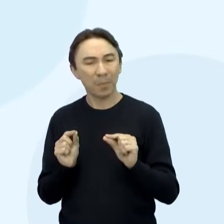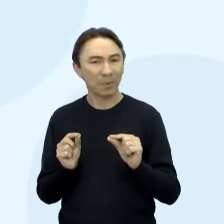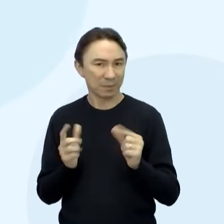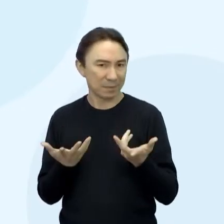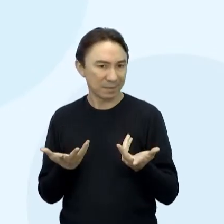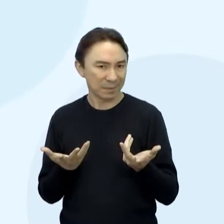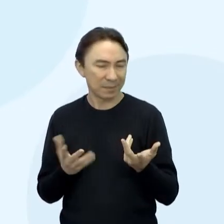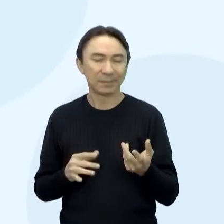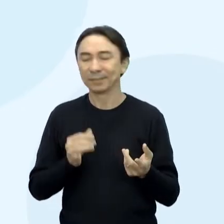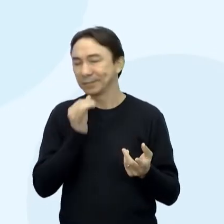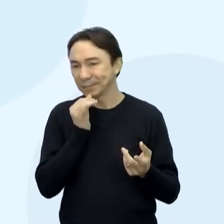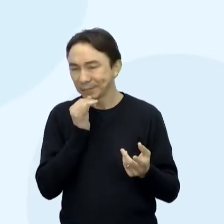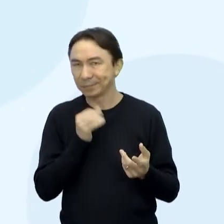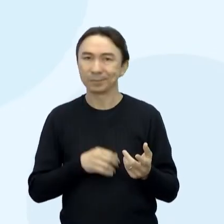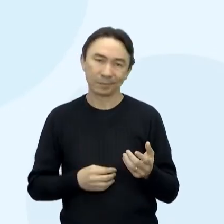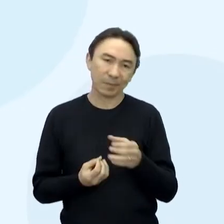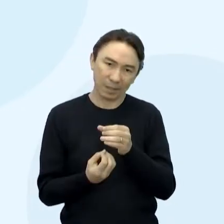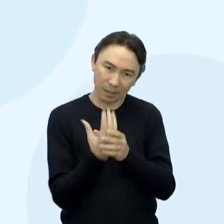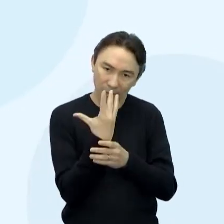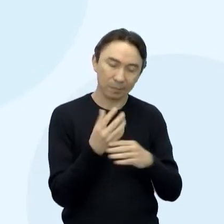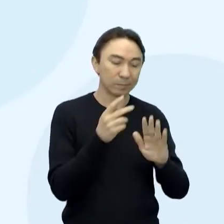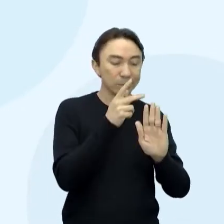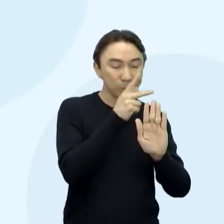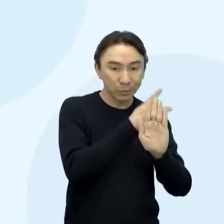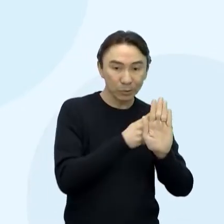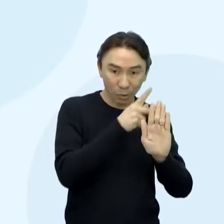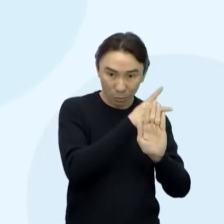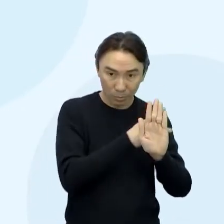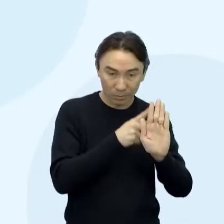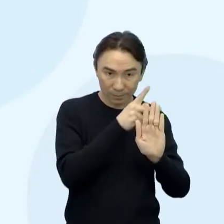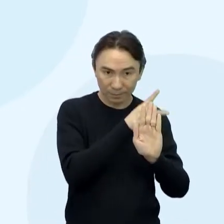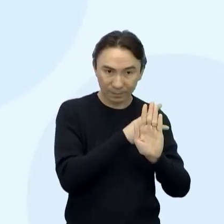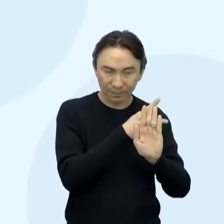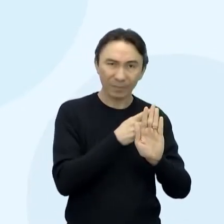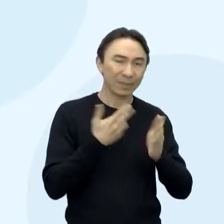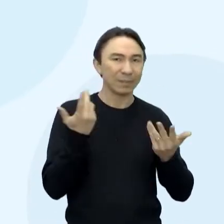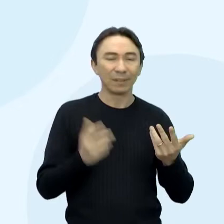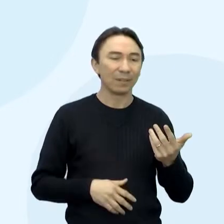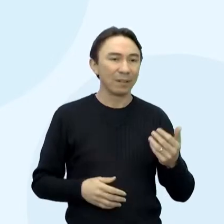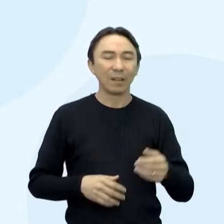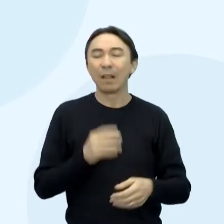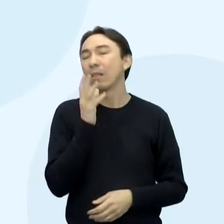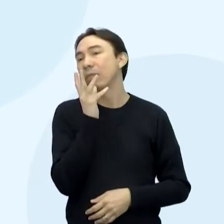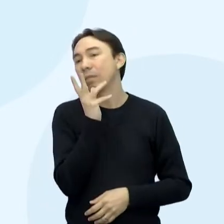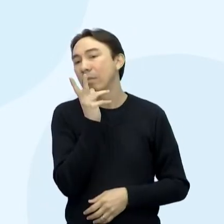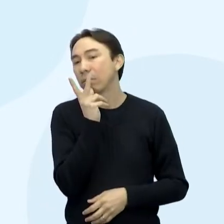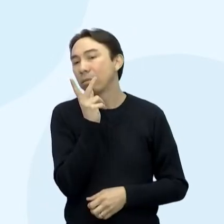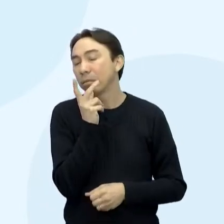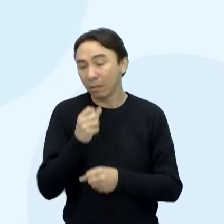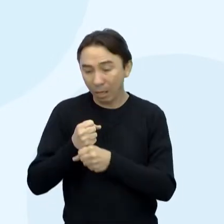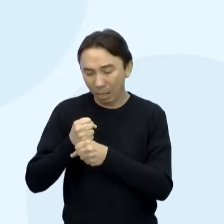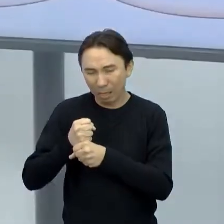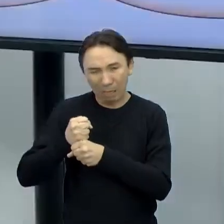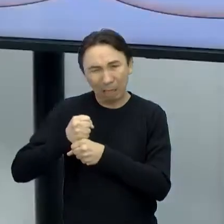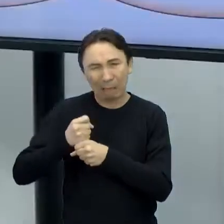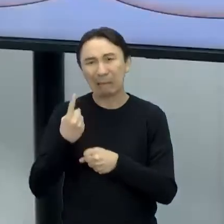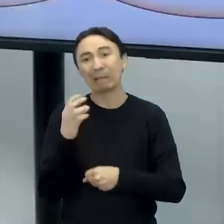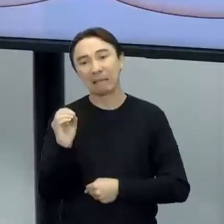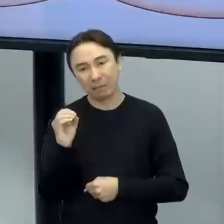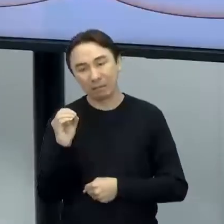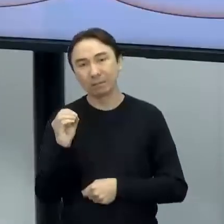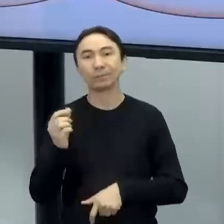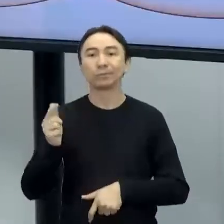criei um protótipo onde eu vou demorar 10 anos para criar cada um. Preciso ficar 10